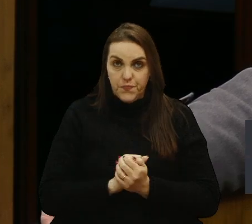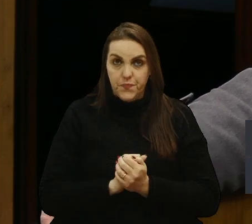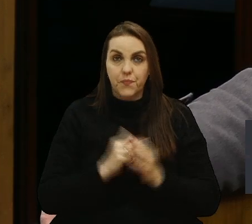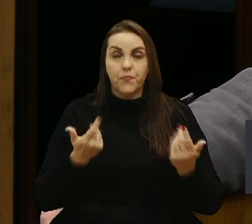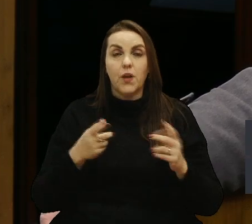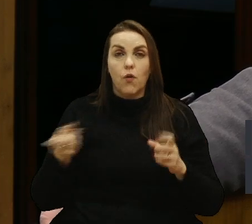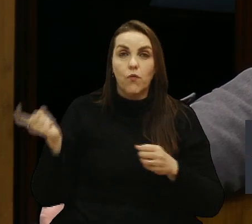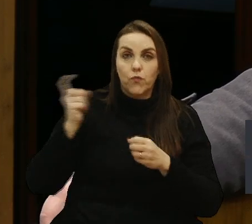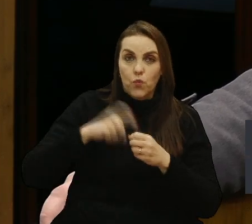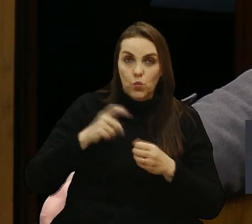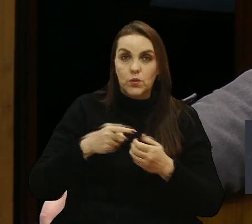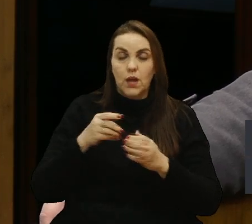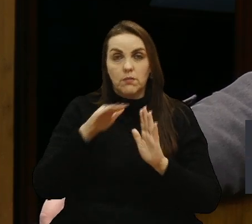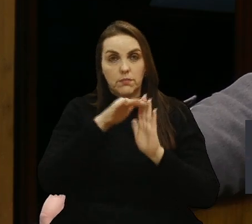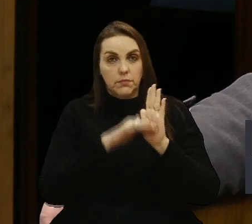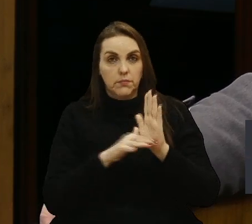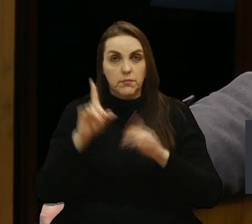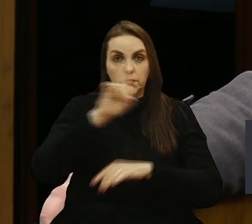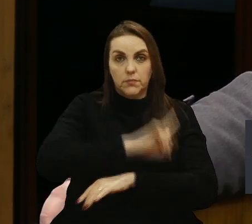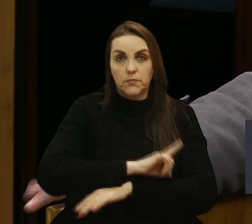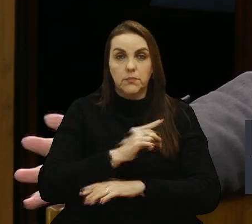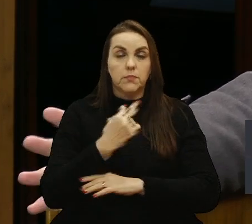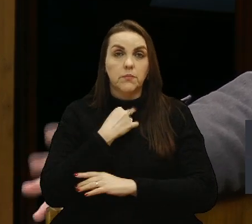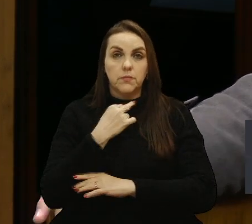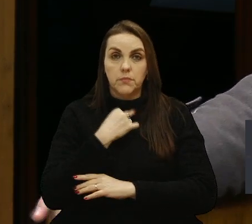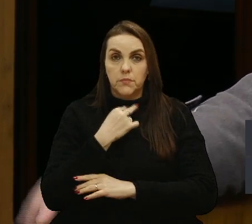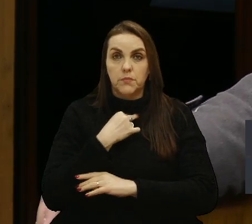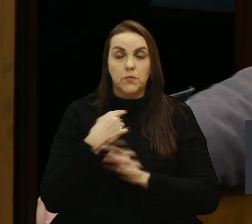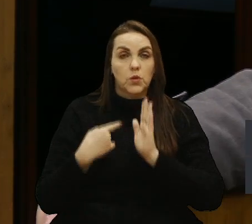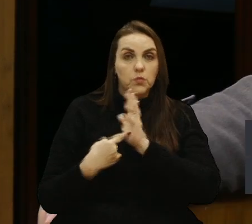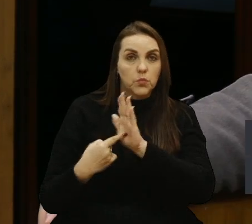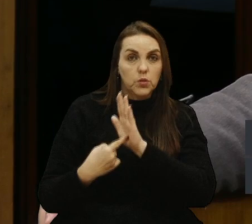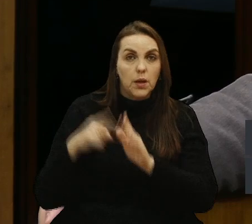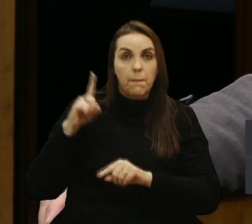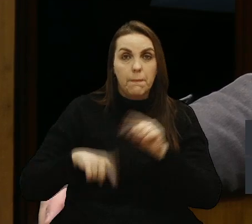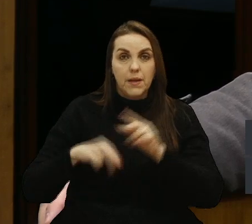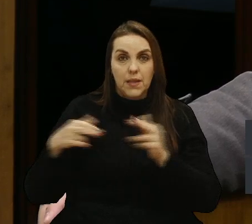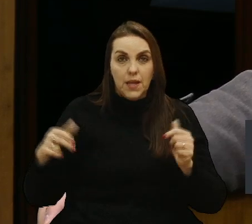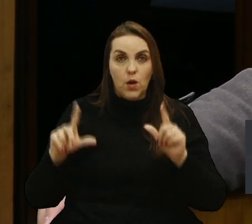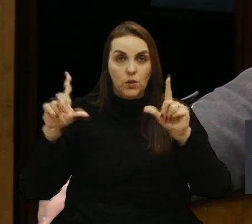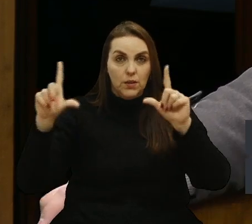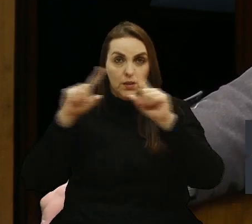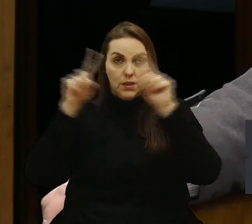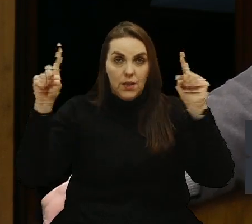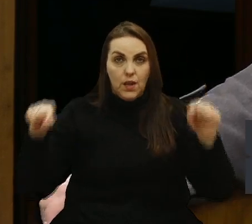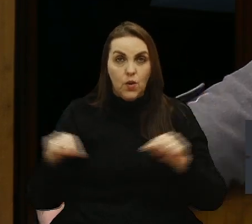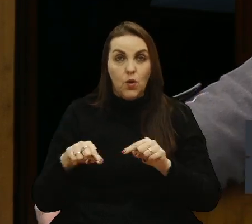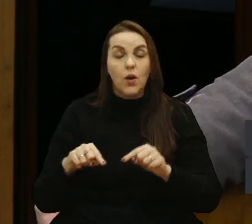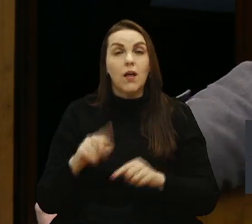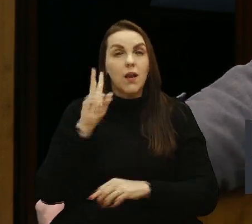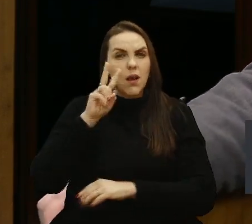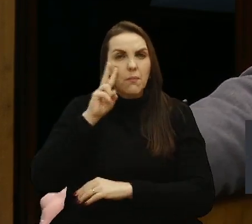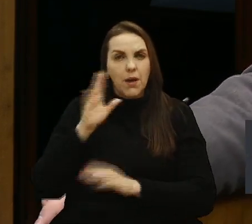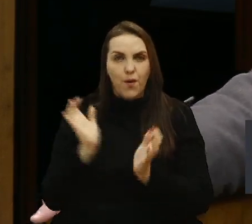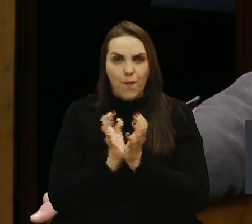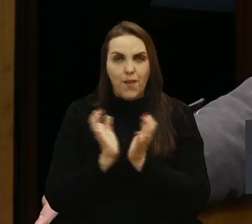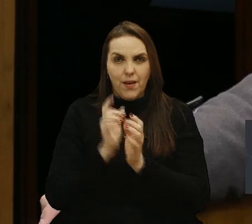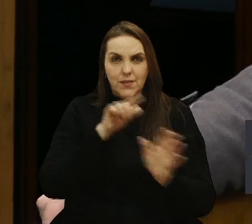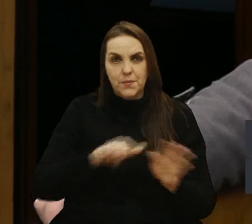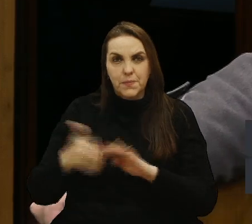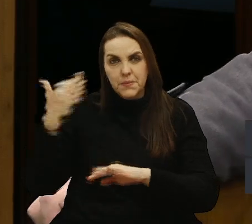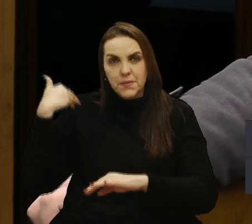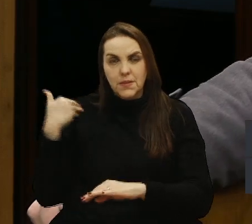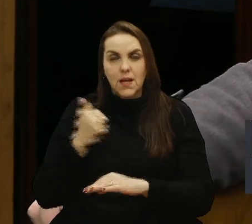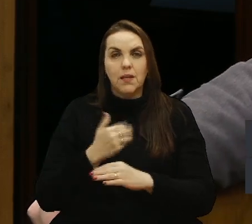embora na ordem do dia nós não possamos exibir aqui material no telão, mas lembrar os colegas, semana passada, no meu grande expediente, eu tratei